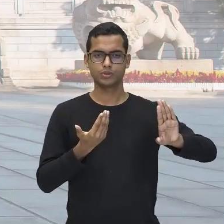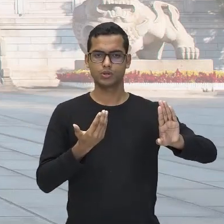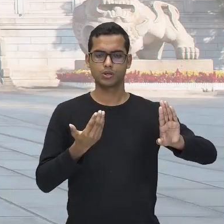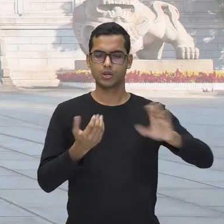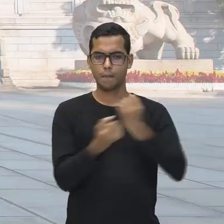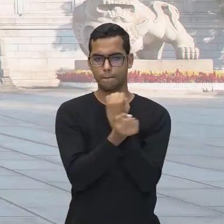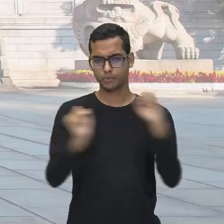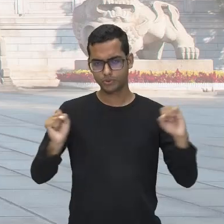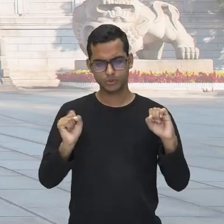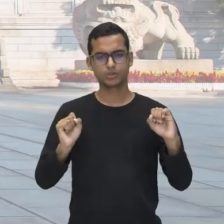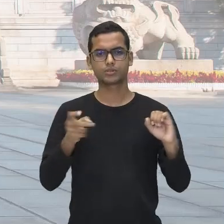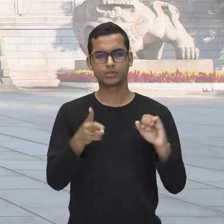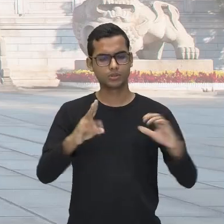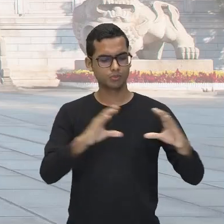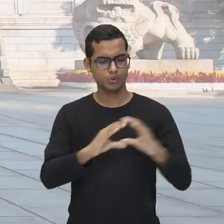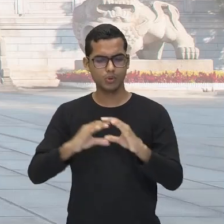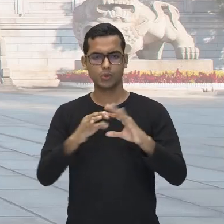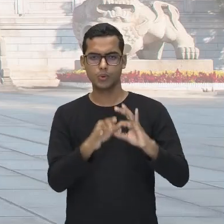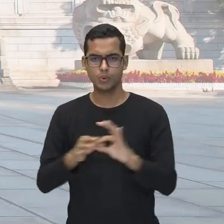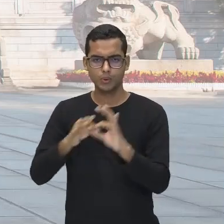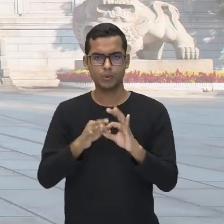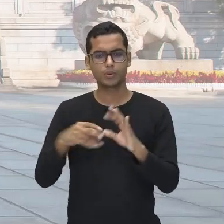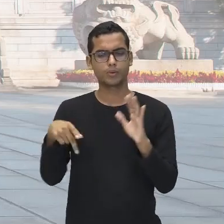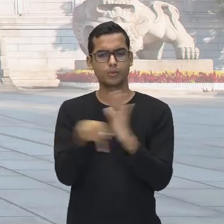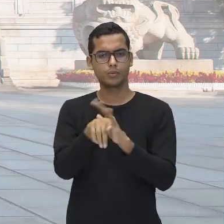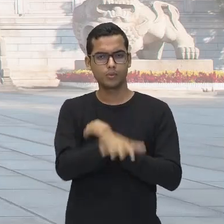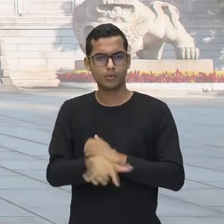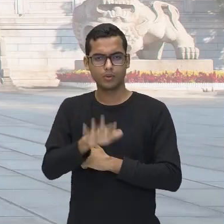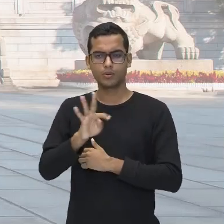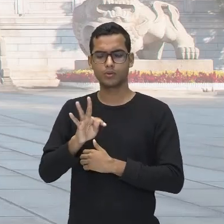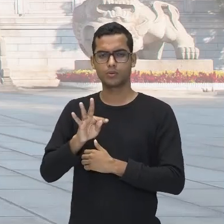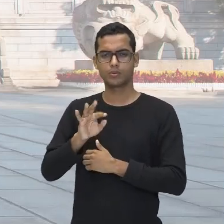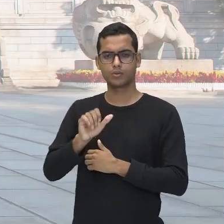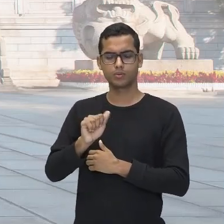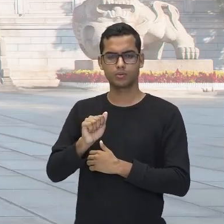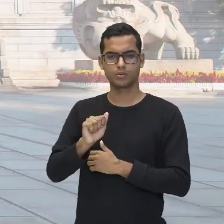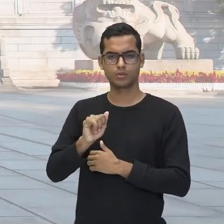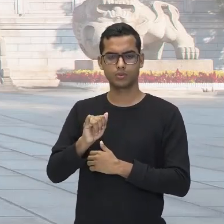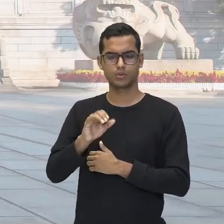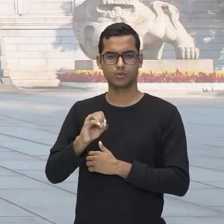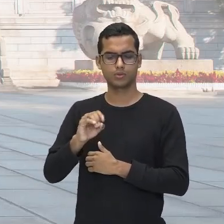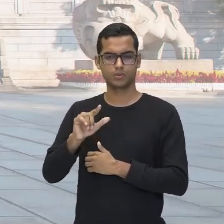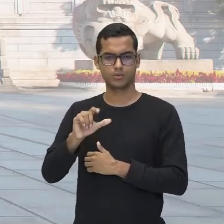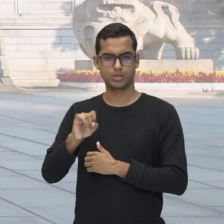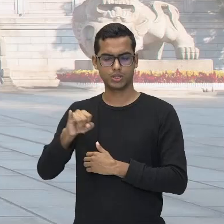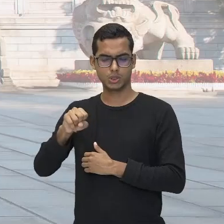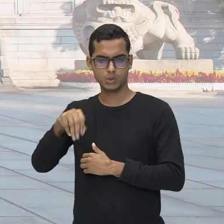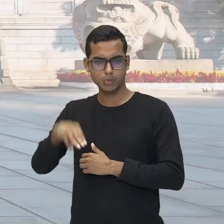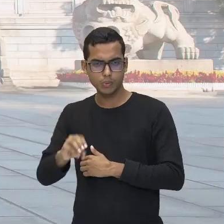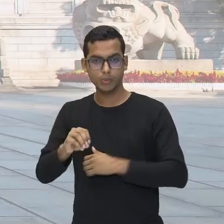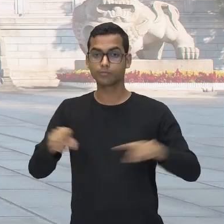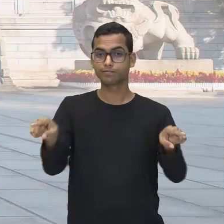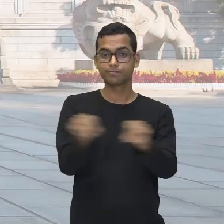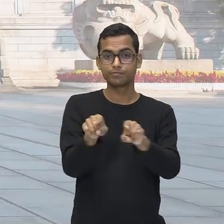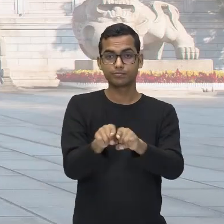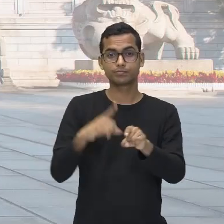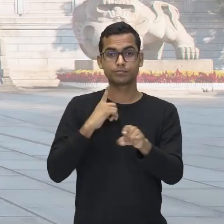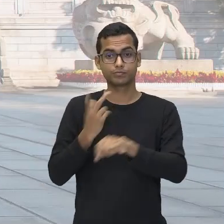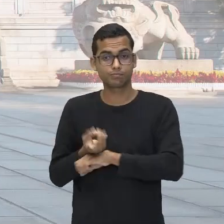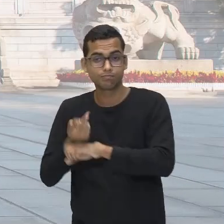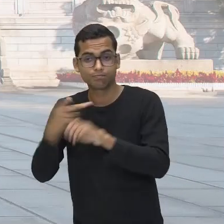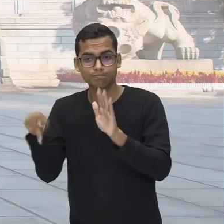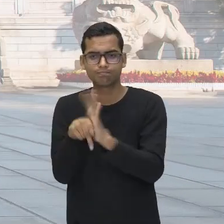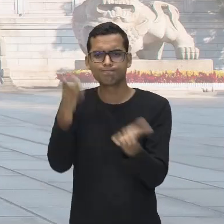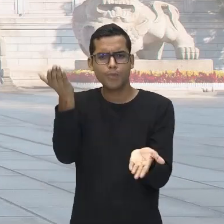o taoísmo. Né? No taoísmo, nós devemos procurar também o equilíbrio do